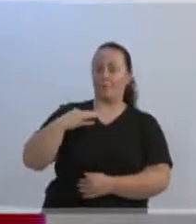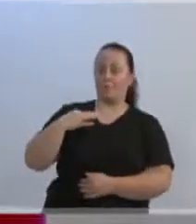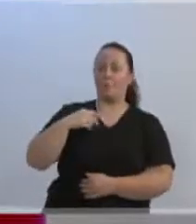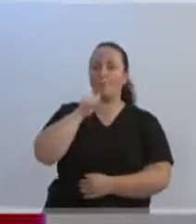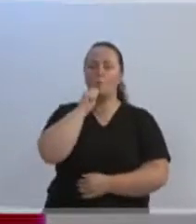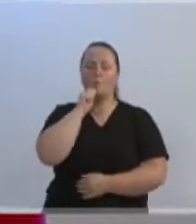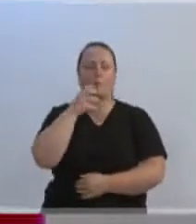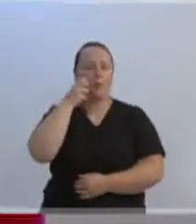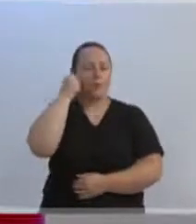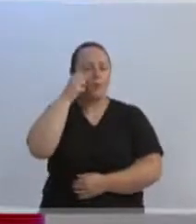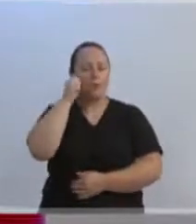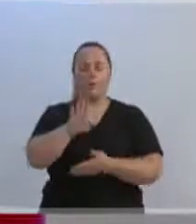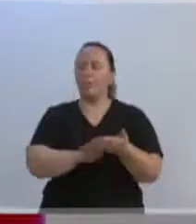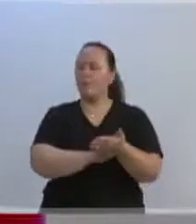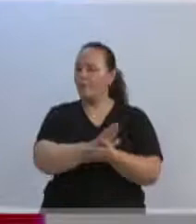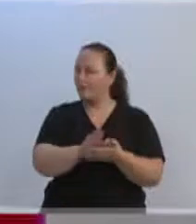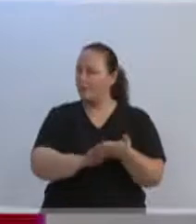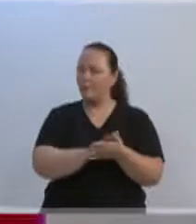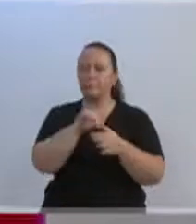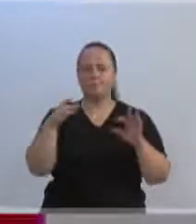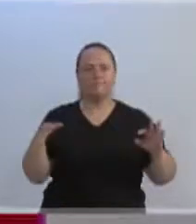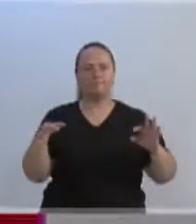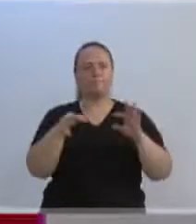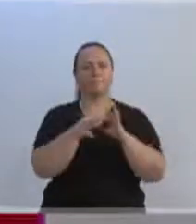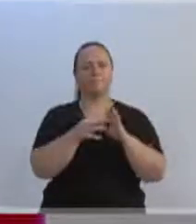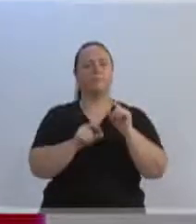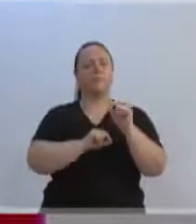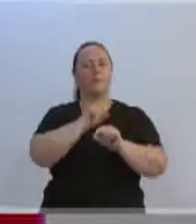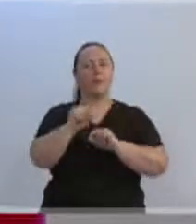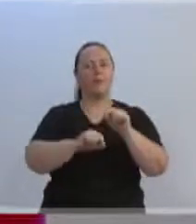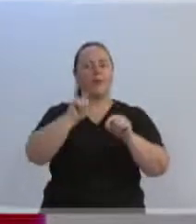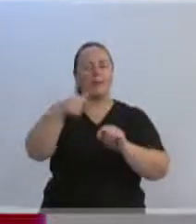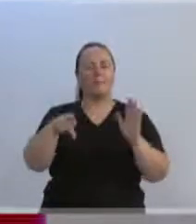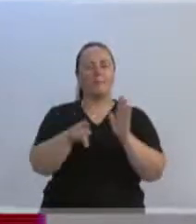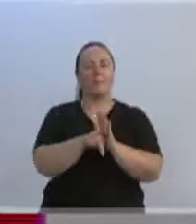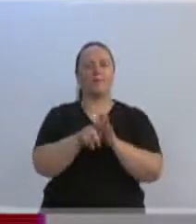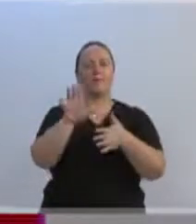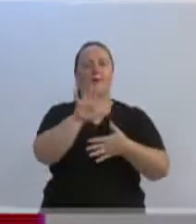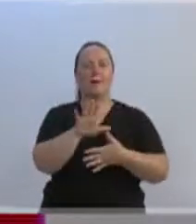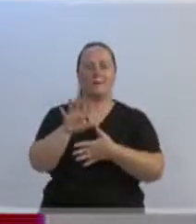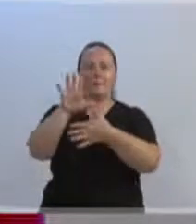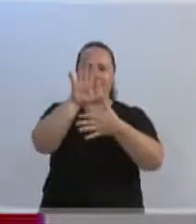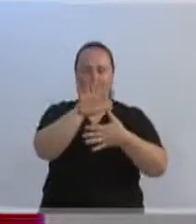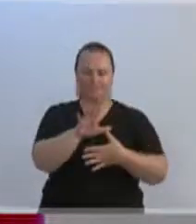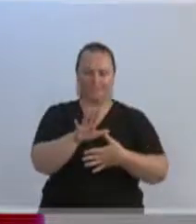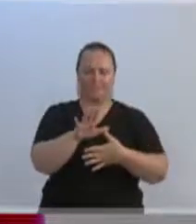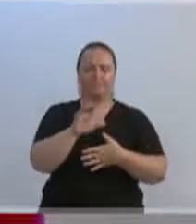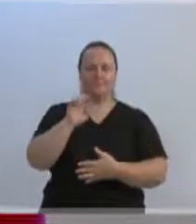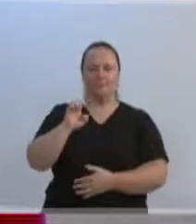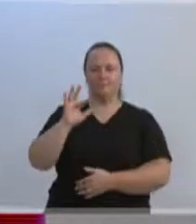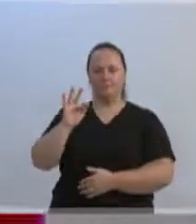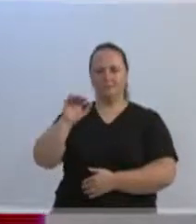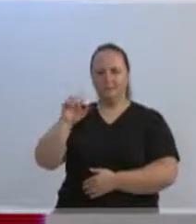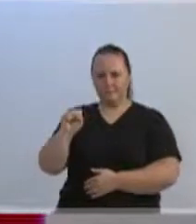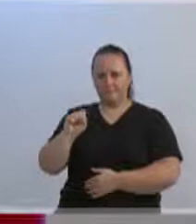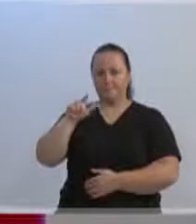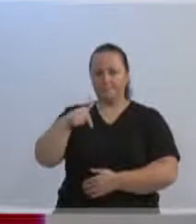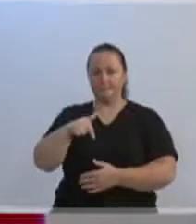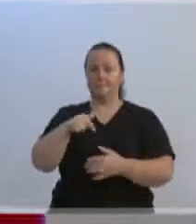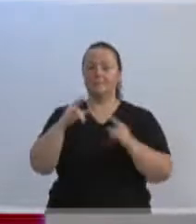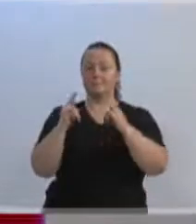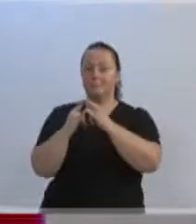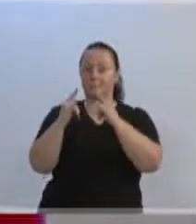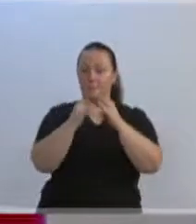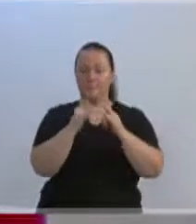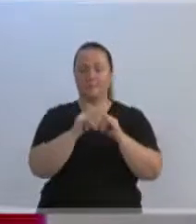fins lucrativos vinculada ao américa o field service o fs é uma instituição centenária